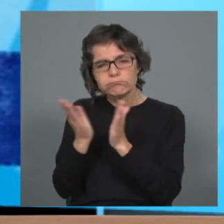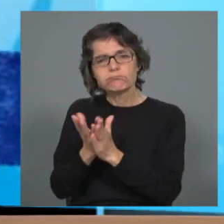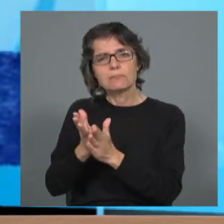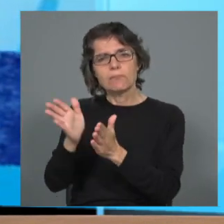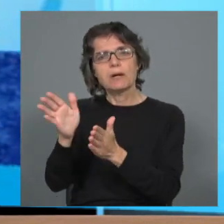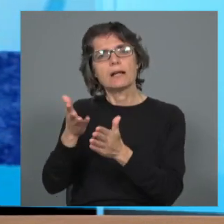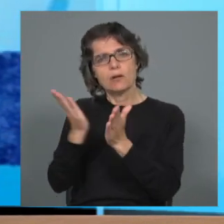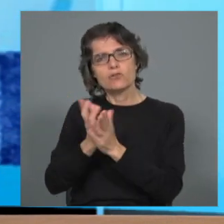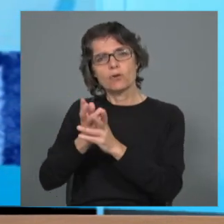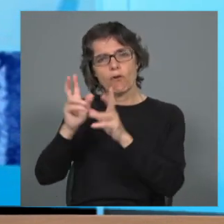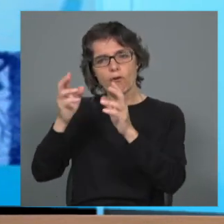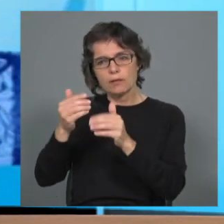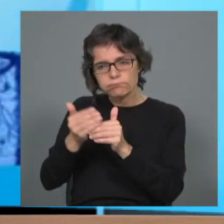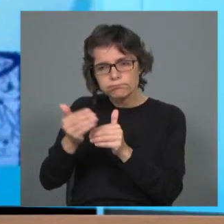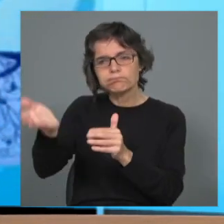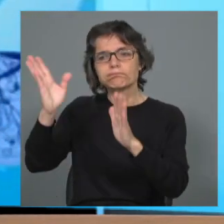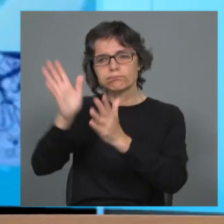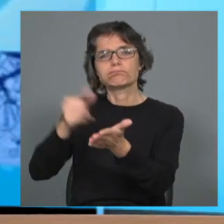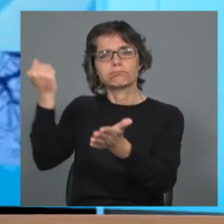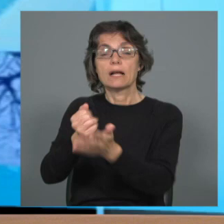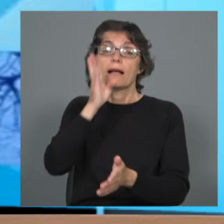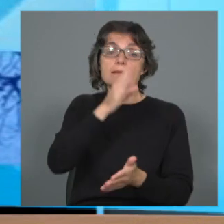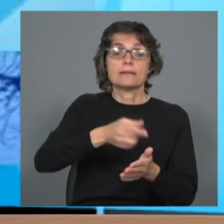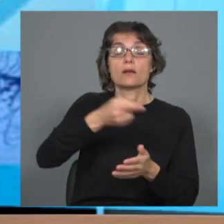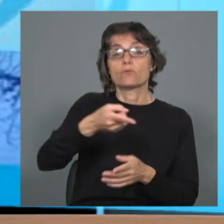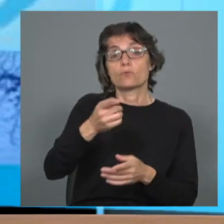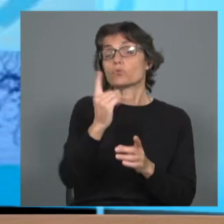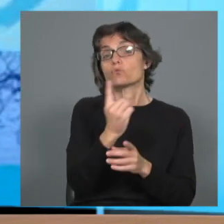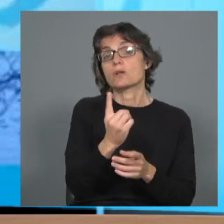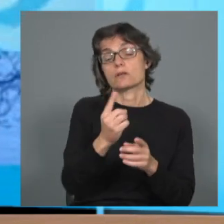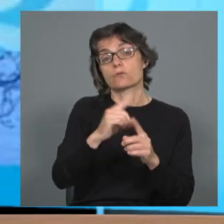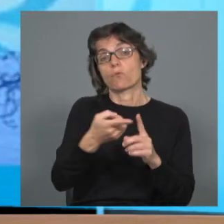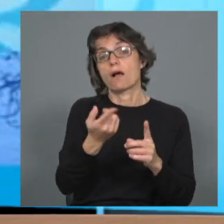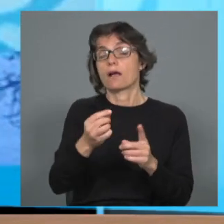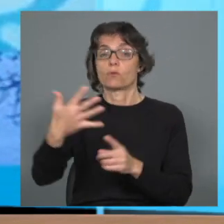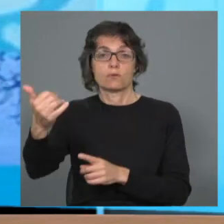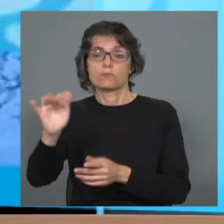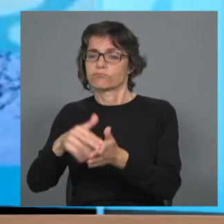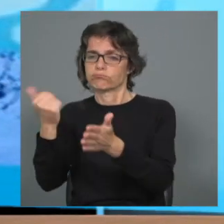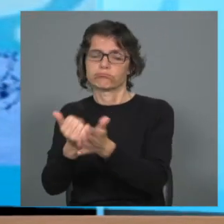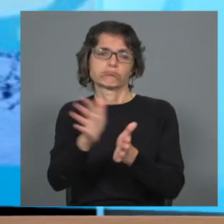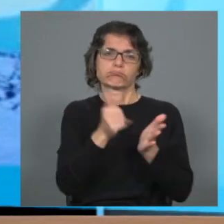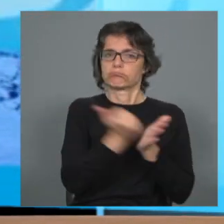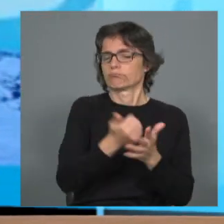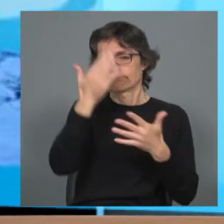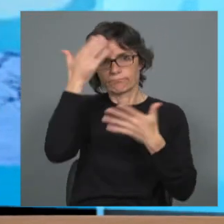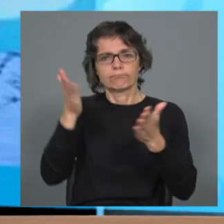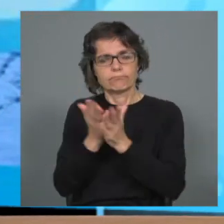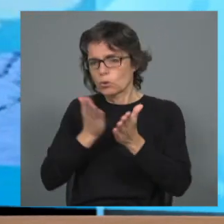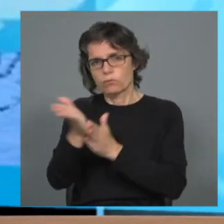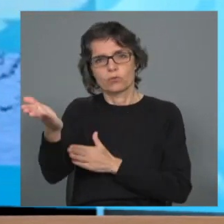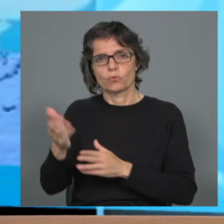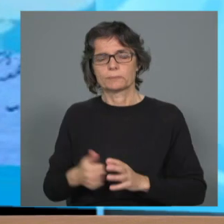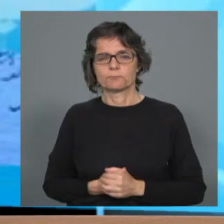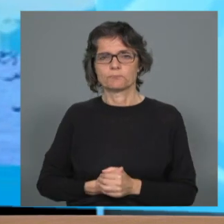seu percurso escolar. Se estiverem no 6º ano, estão no 6º ano, se estiverem no 12º, estão no 12º. E através dessa